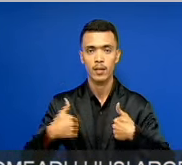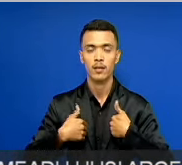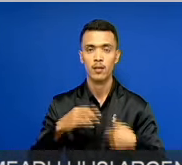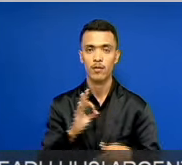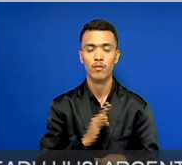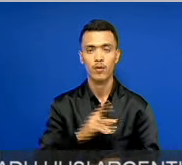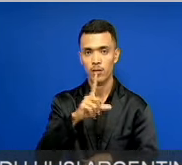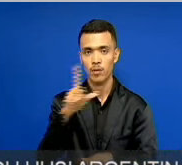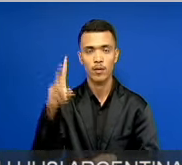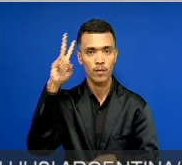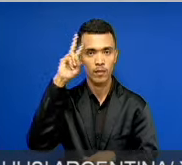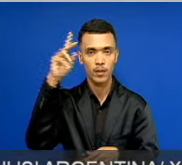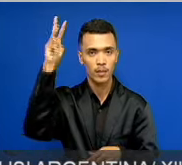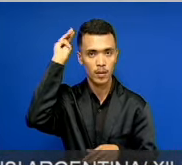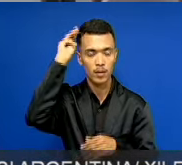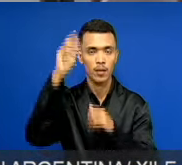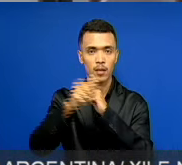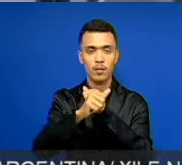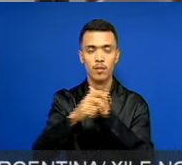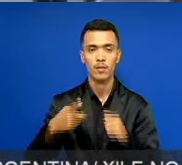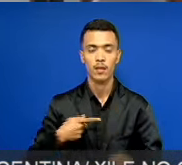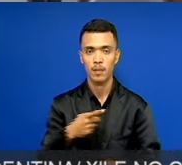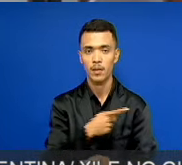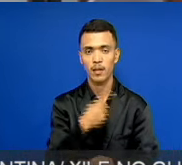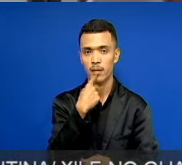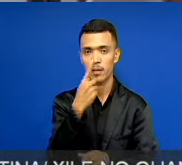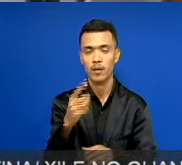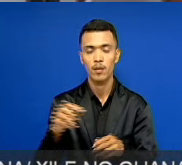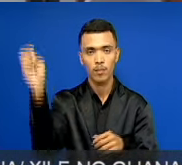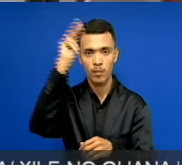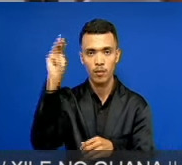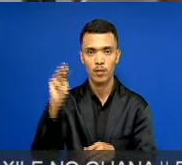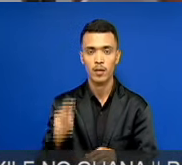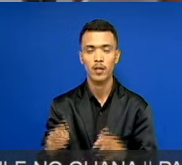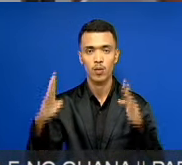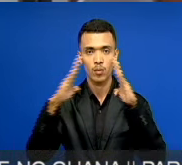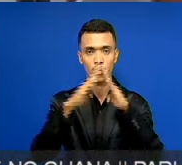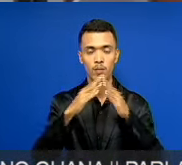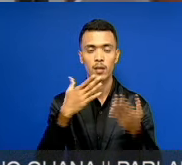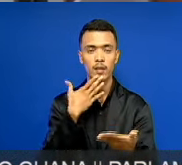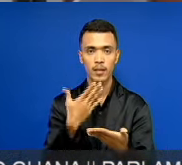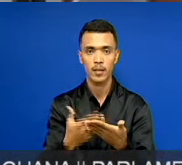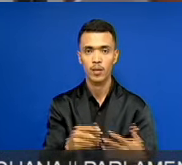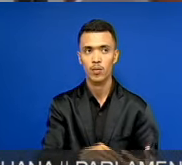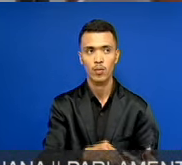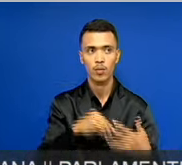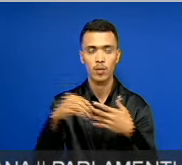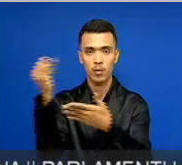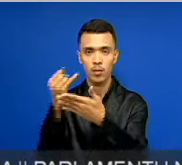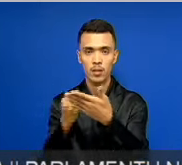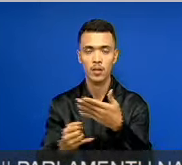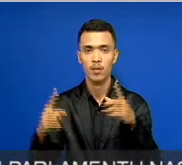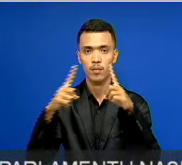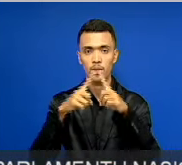Vice-ministro, assunto parlamentar, Adérito Hugo considera modelo residência e a Fulolo Nediak no único desenho para oficiais